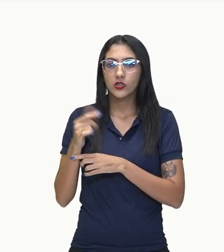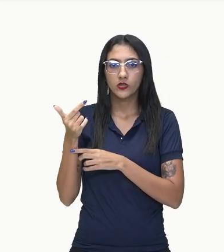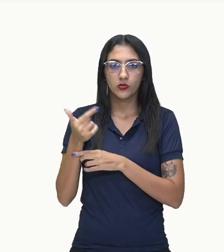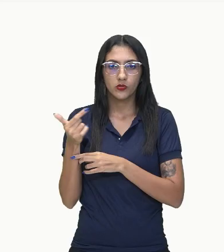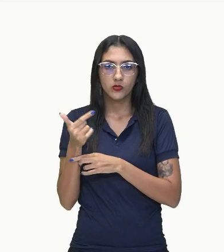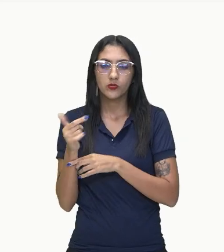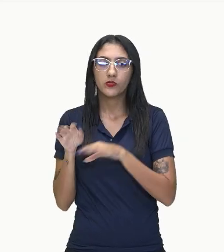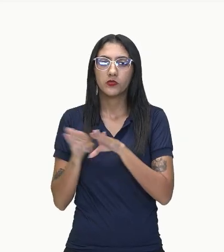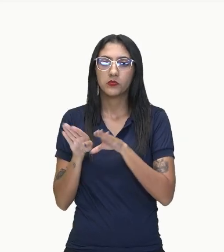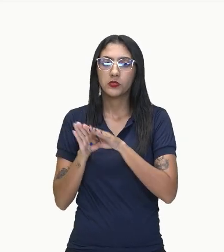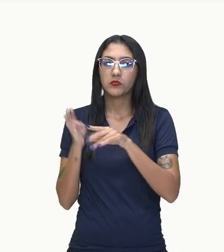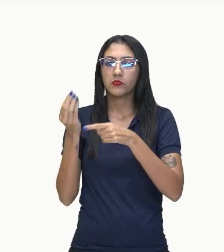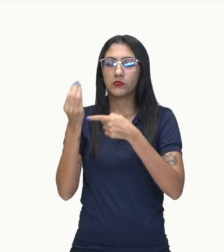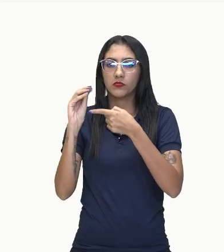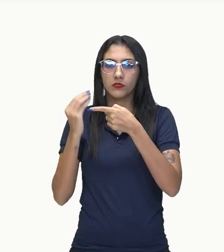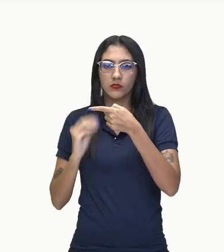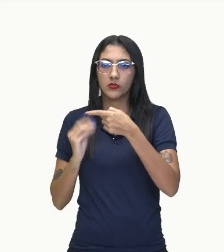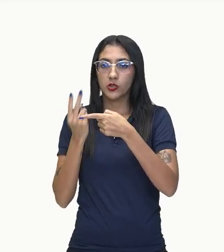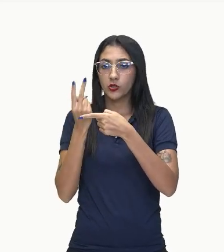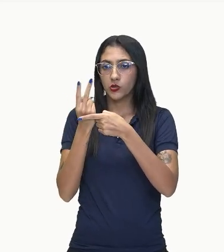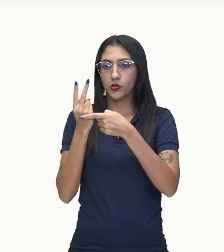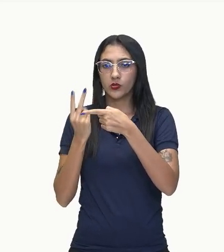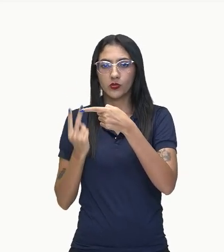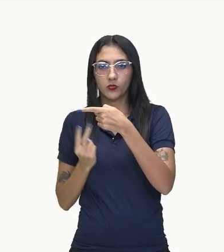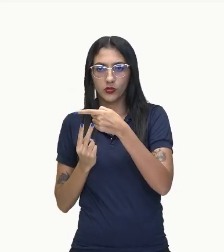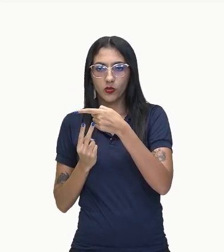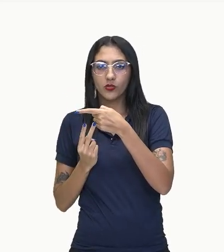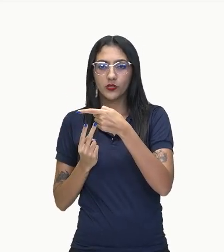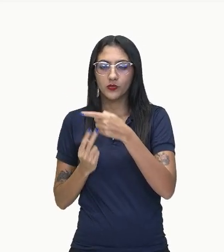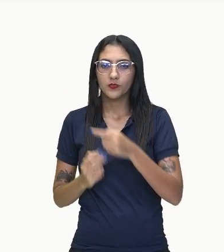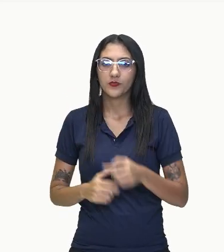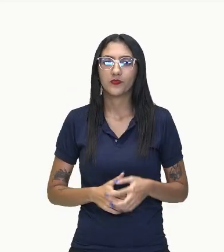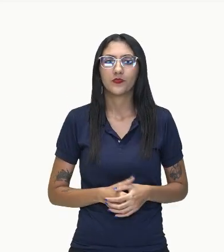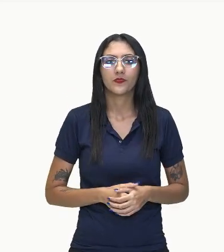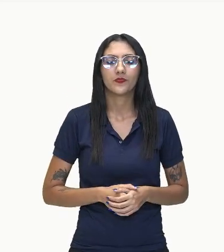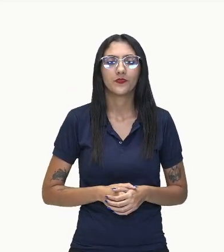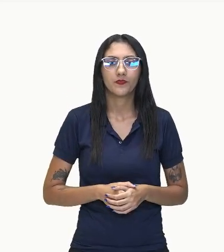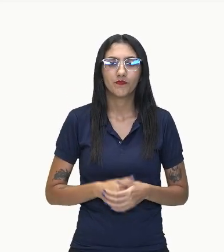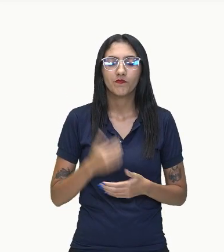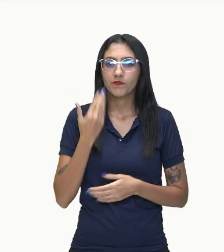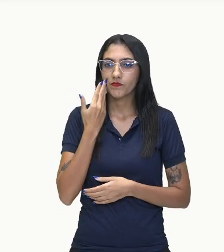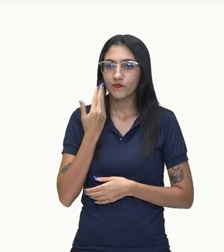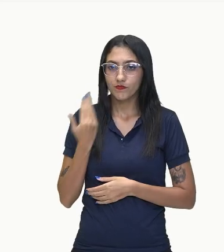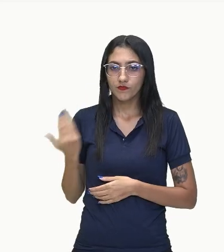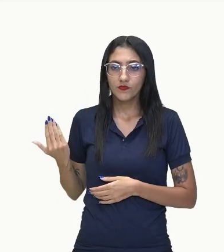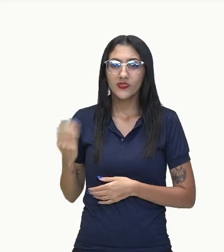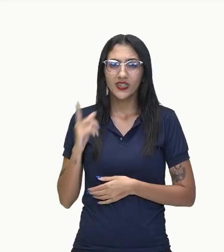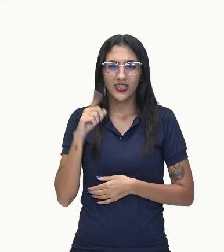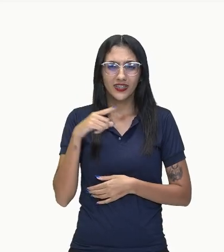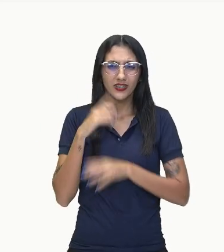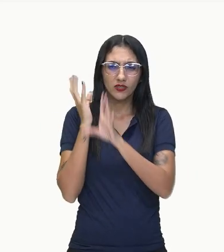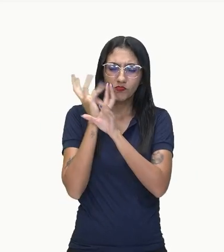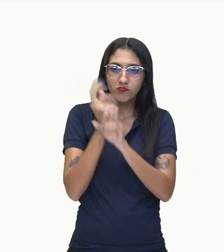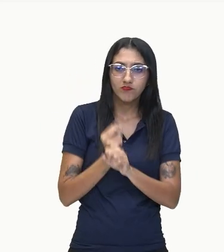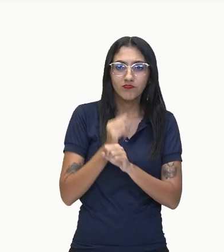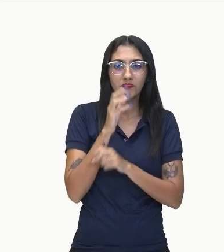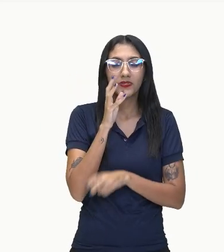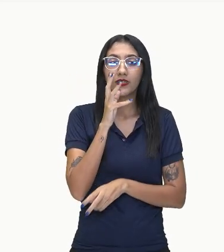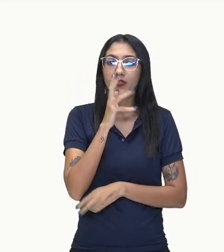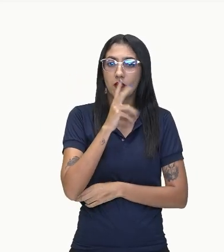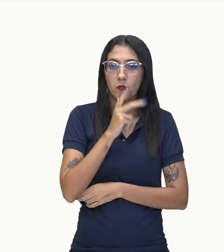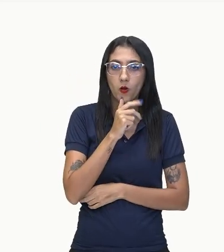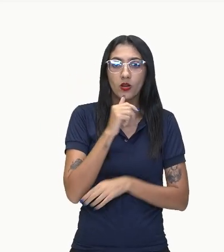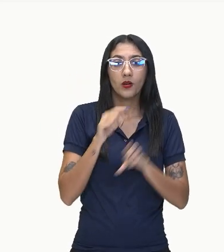1 sobre 2, que é 2 sobre 2, que é igual a 1. Vejam que o cálculo demora um pouquinho para ser feito, mas